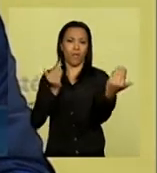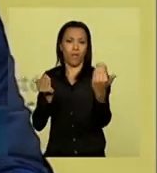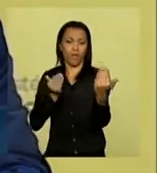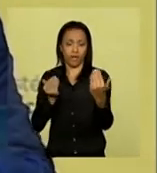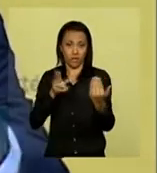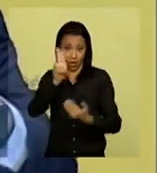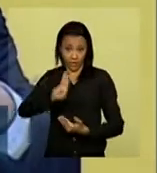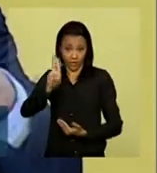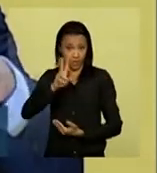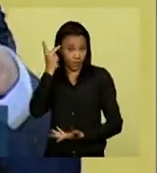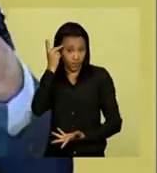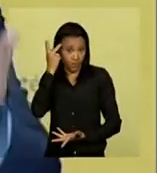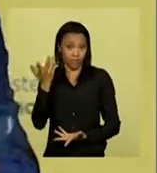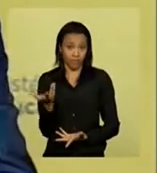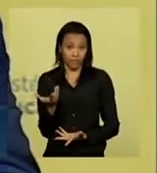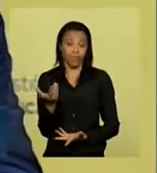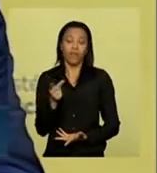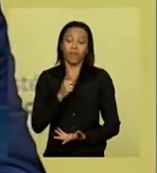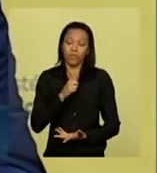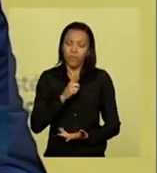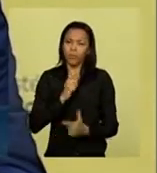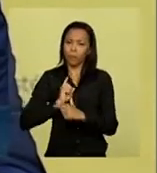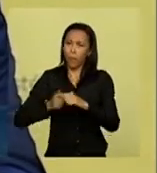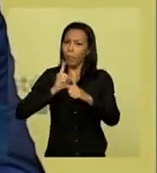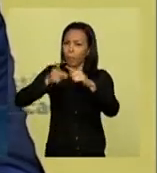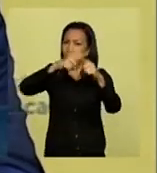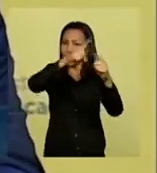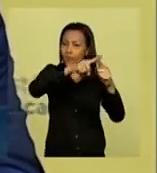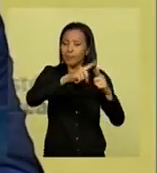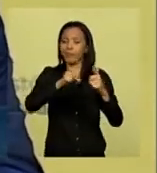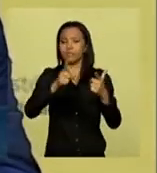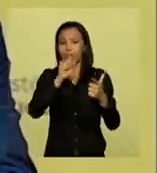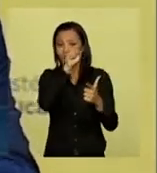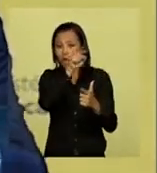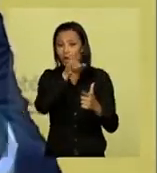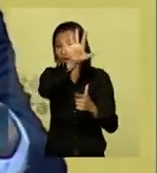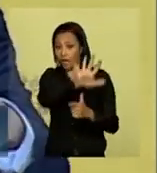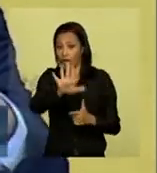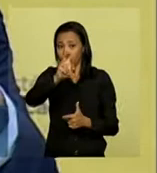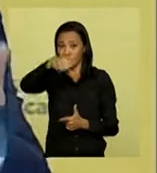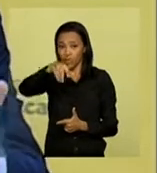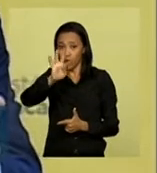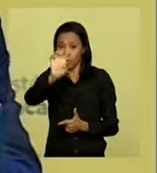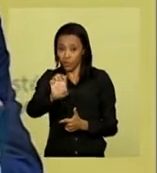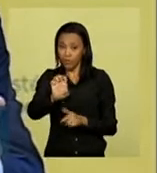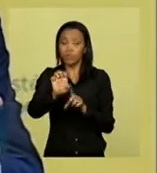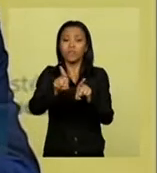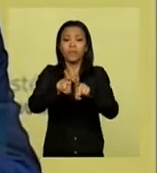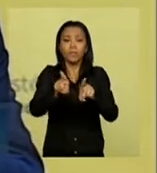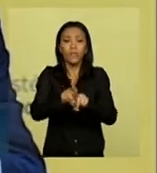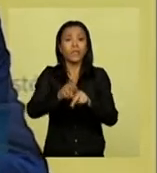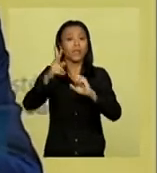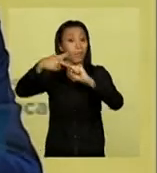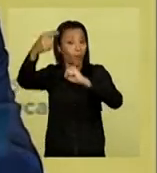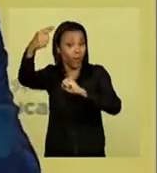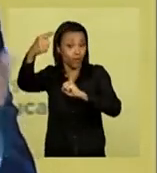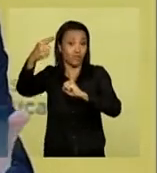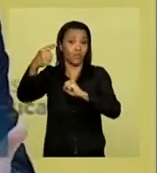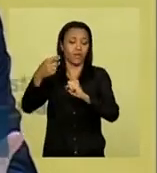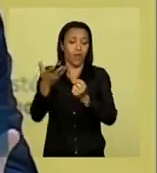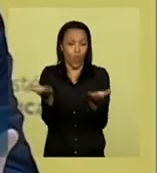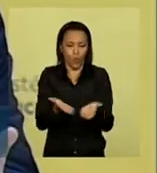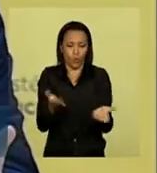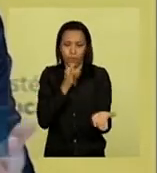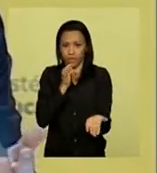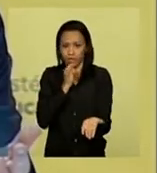então não só nós estamos com programas específicos de ampliação na região norte como Especialmente na pós graduação porque hoje